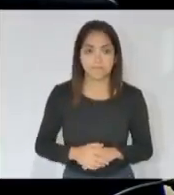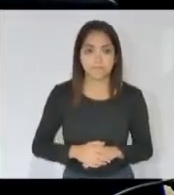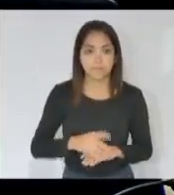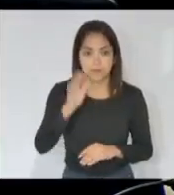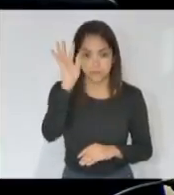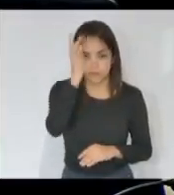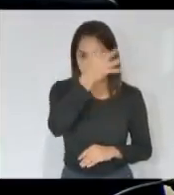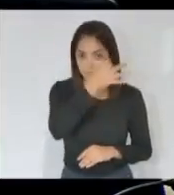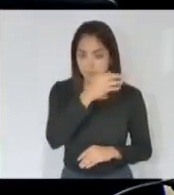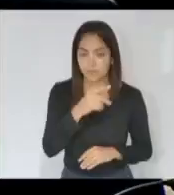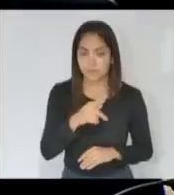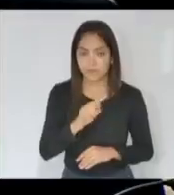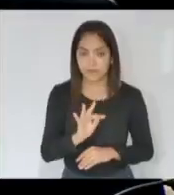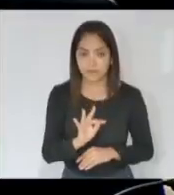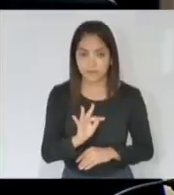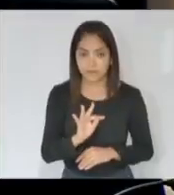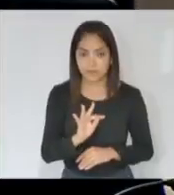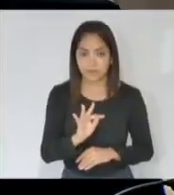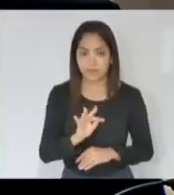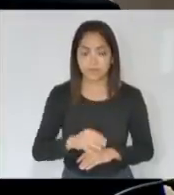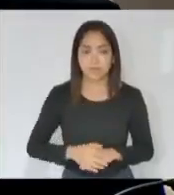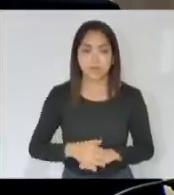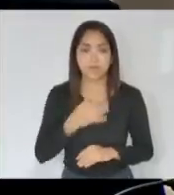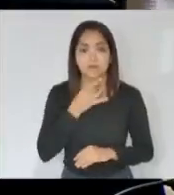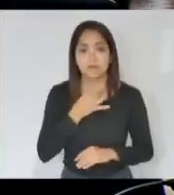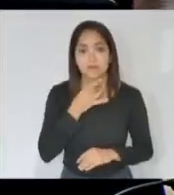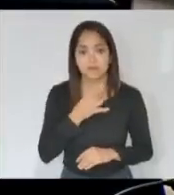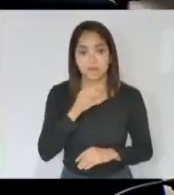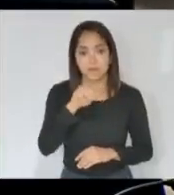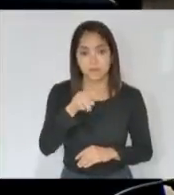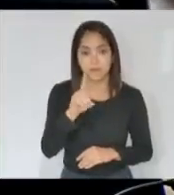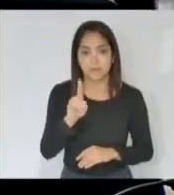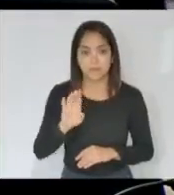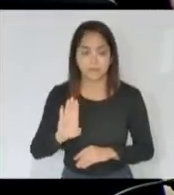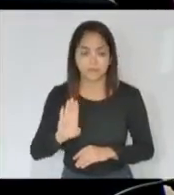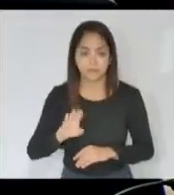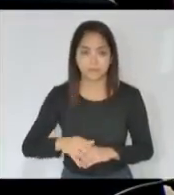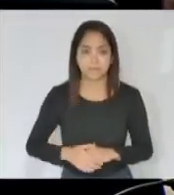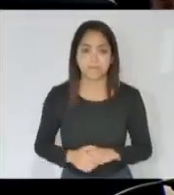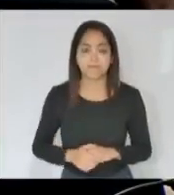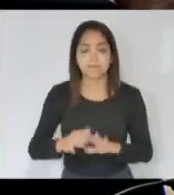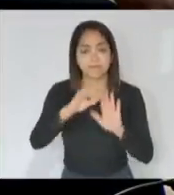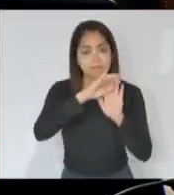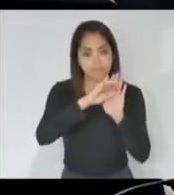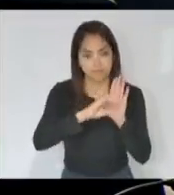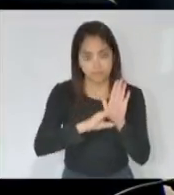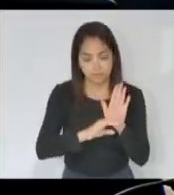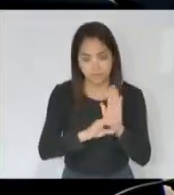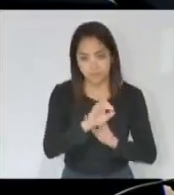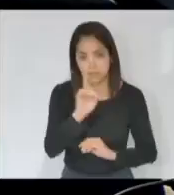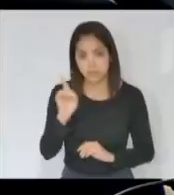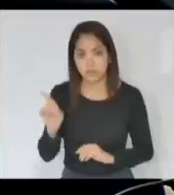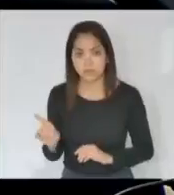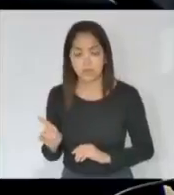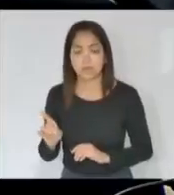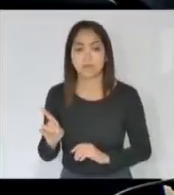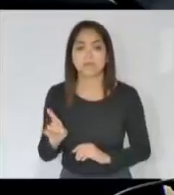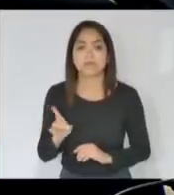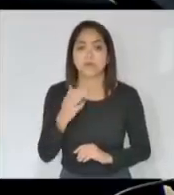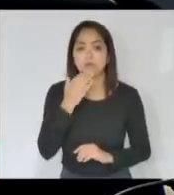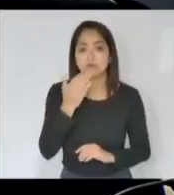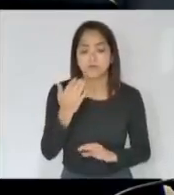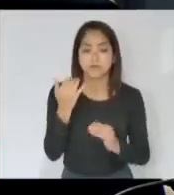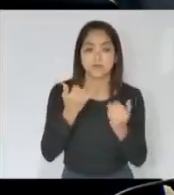Luz, PT. E Valdir Cobalcini, MDB. Ordem do dia. Foram aprovados os pedidos